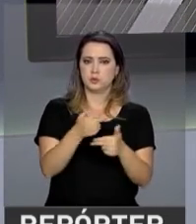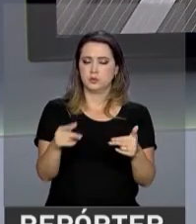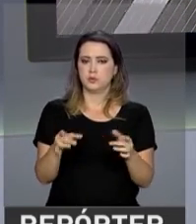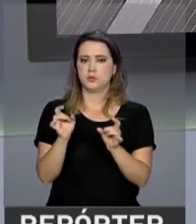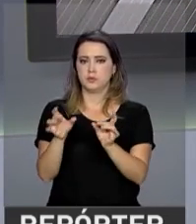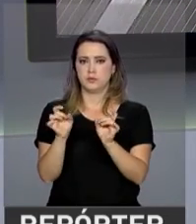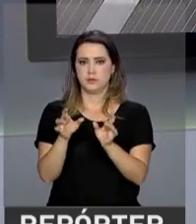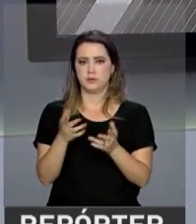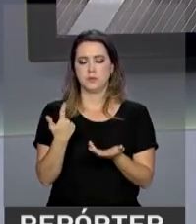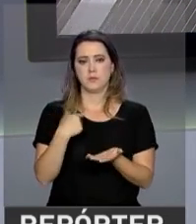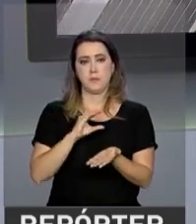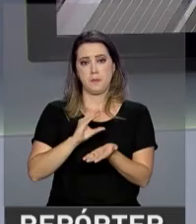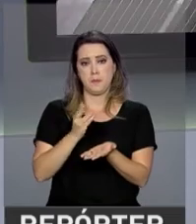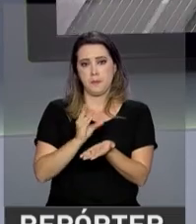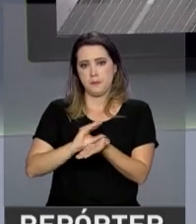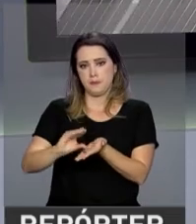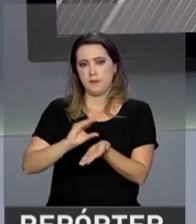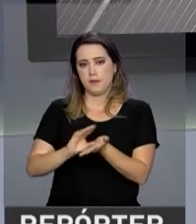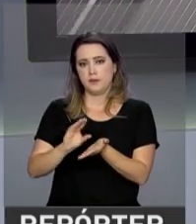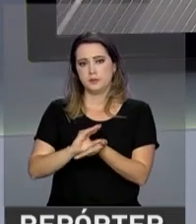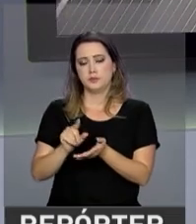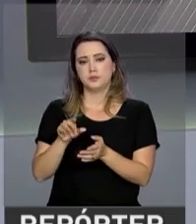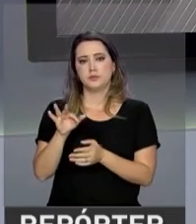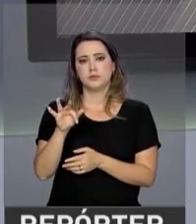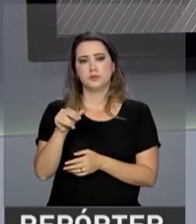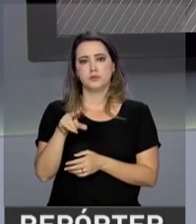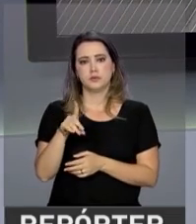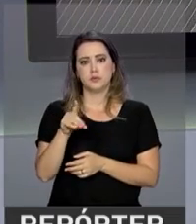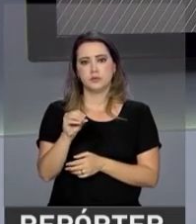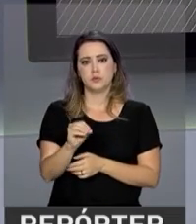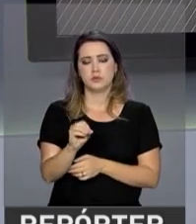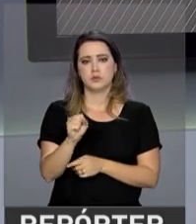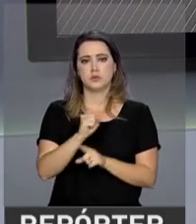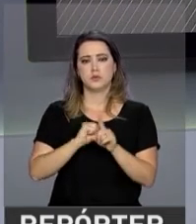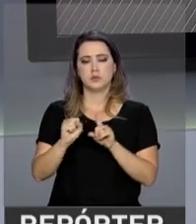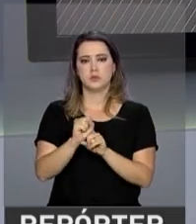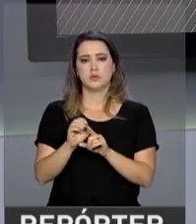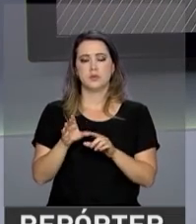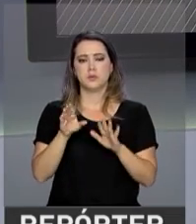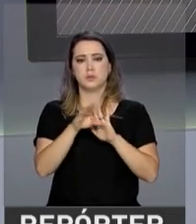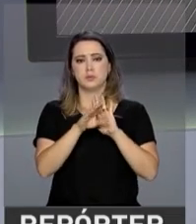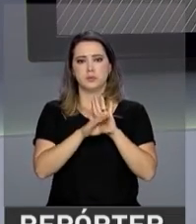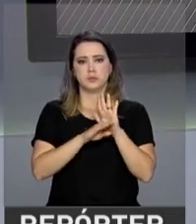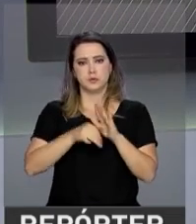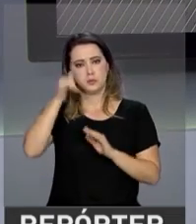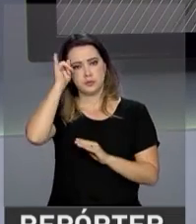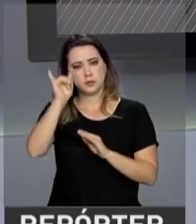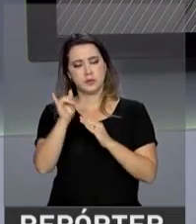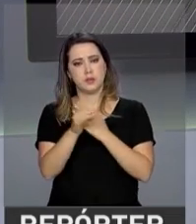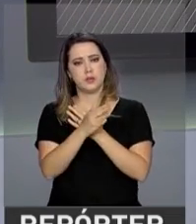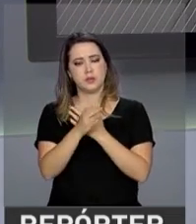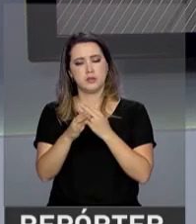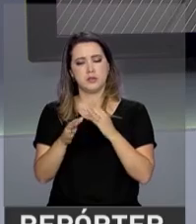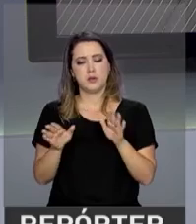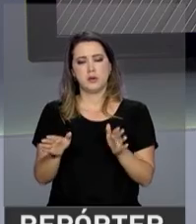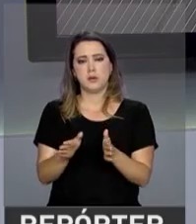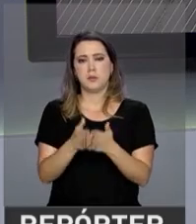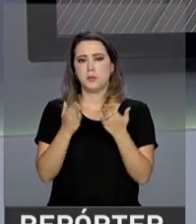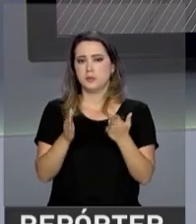comercializados os recursos serão encaminhados ao fundo social para projetos nas áreas de combate à pobreza desenvolvimento